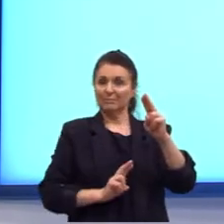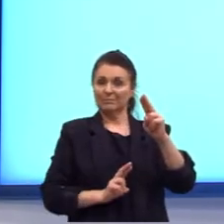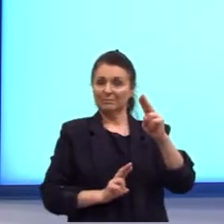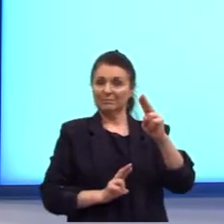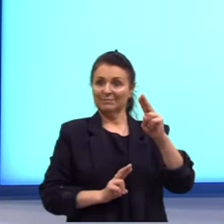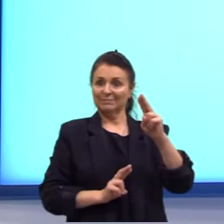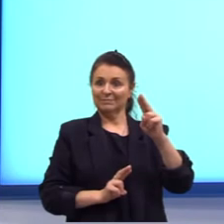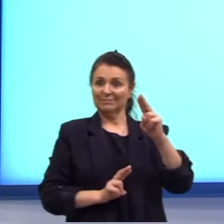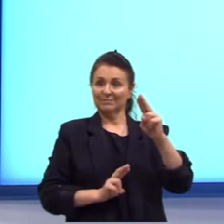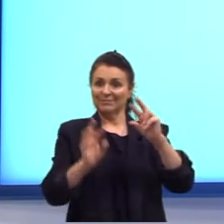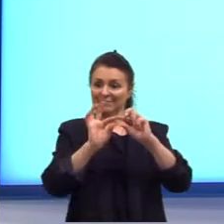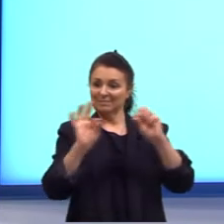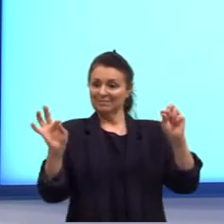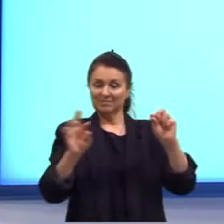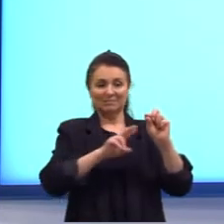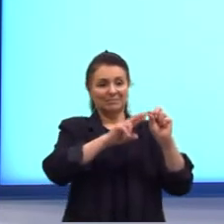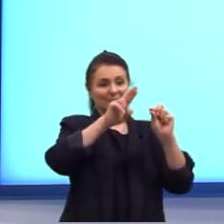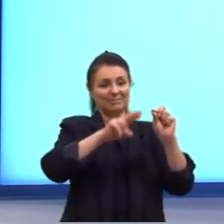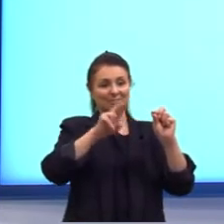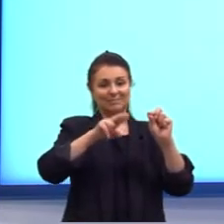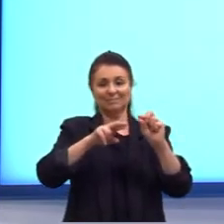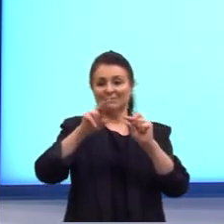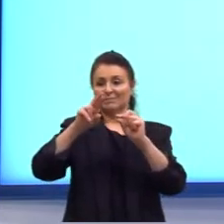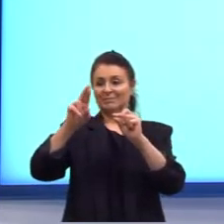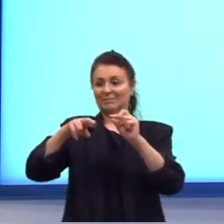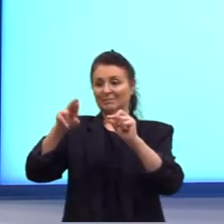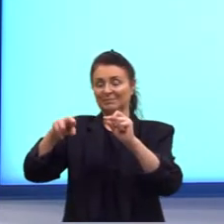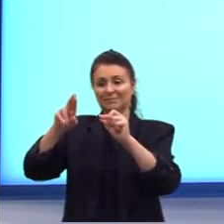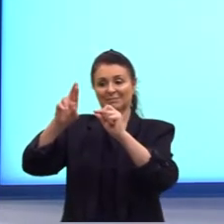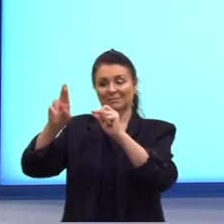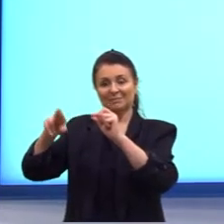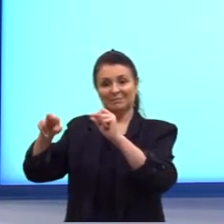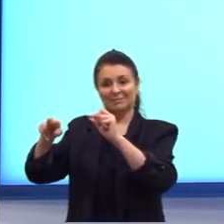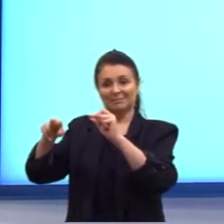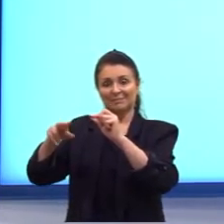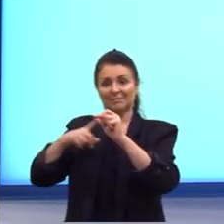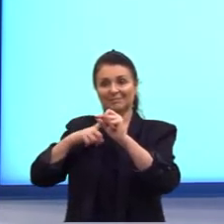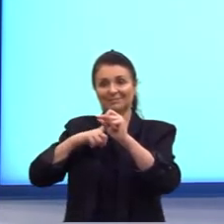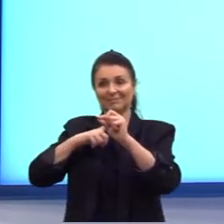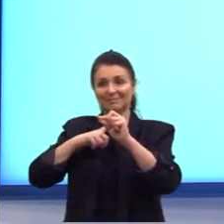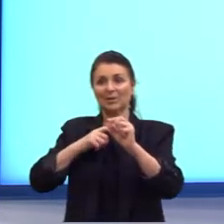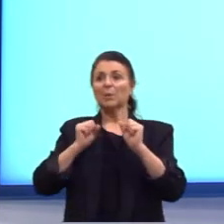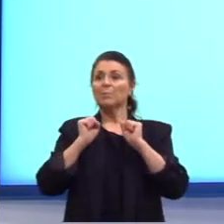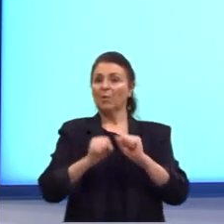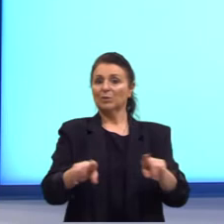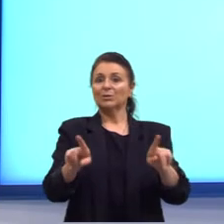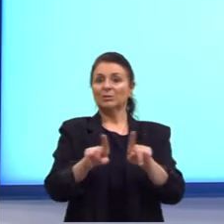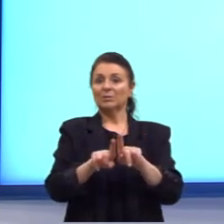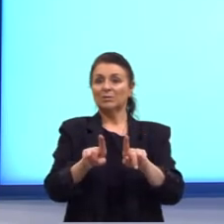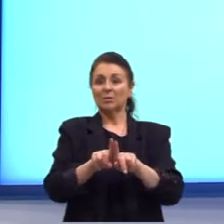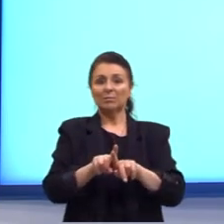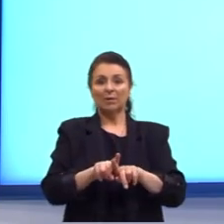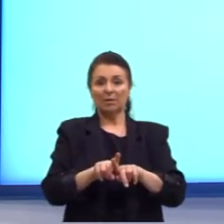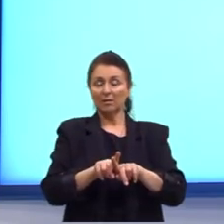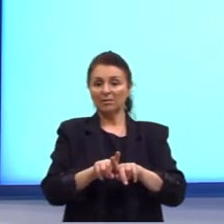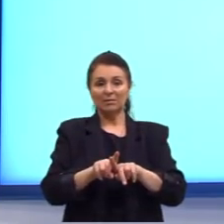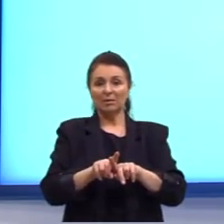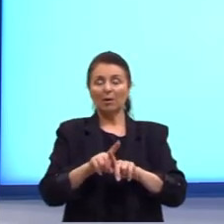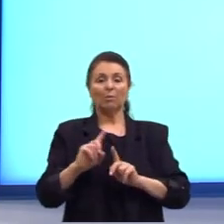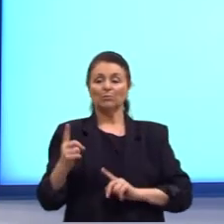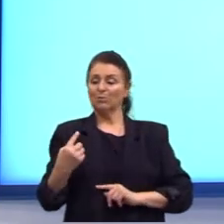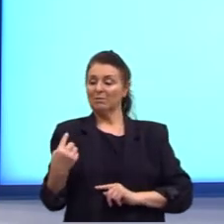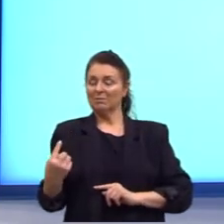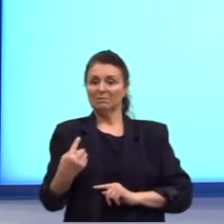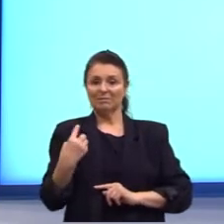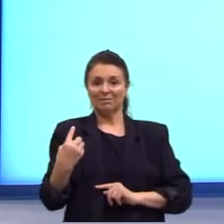antes ele tava deitadinho como tá aqui nessa imagem agora eu coloquei ele virado e eu posso também representar desta